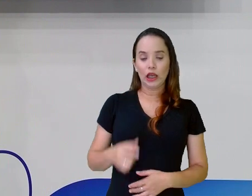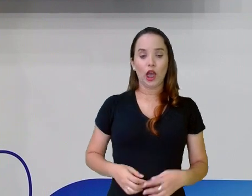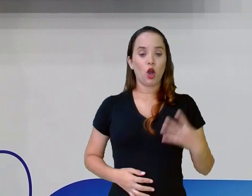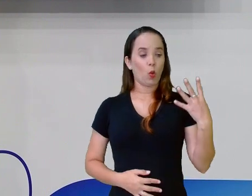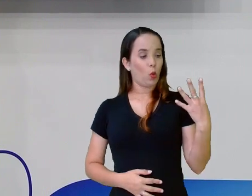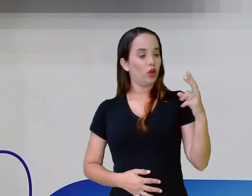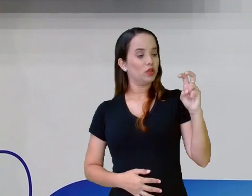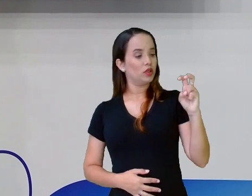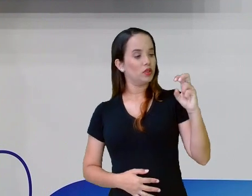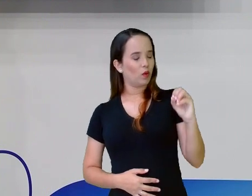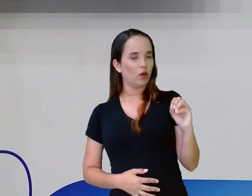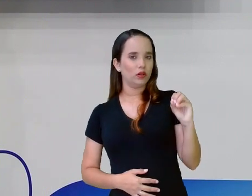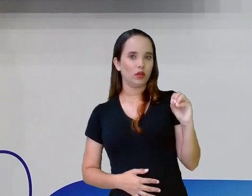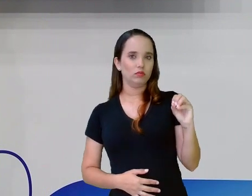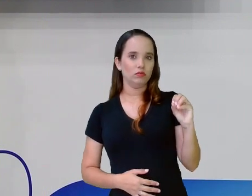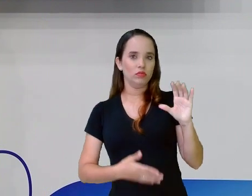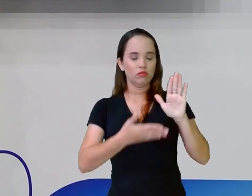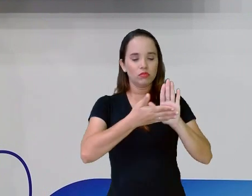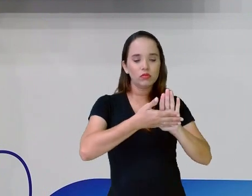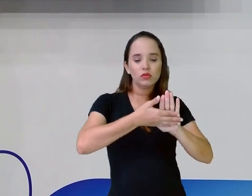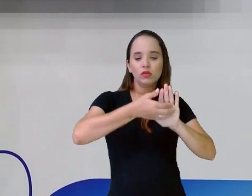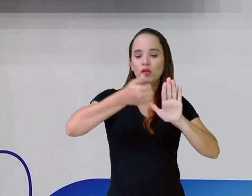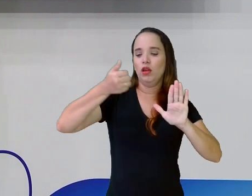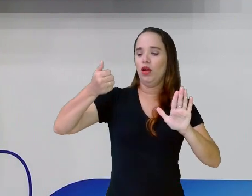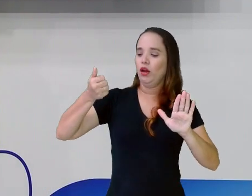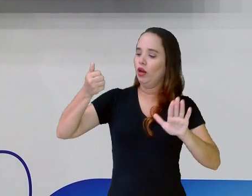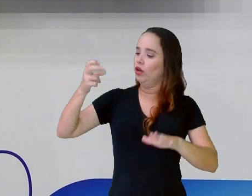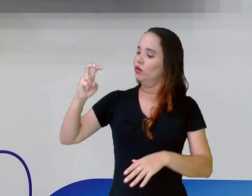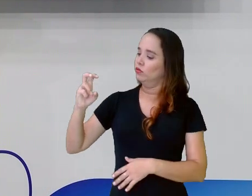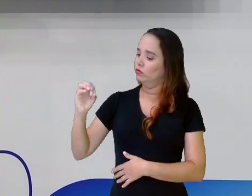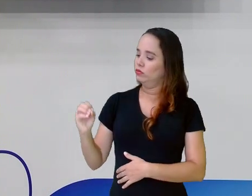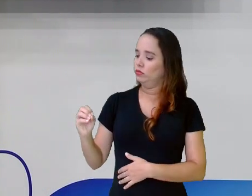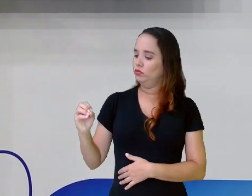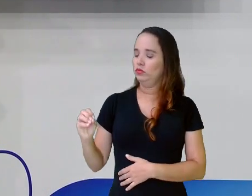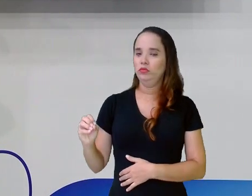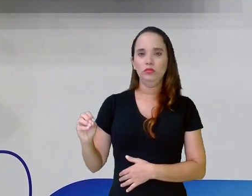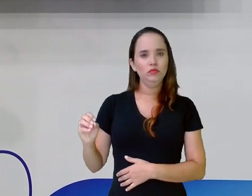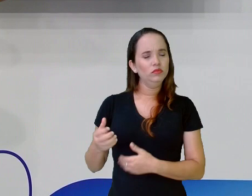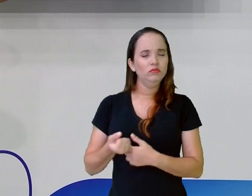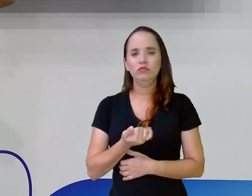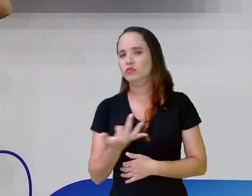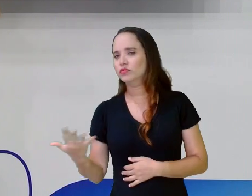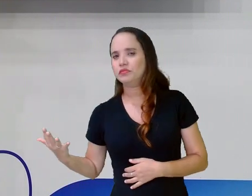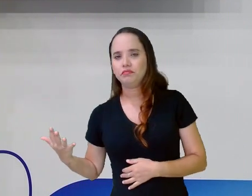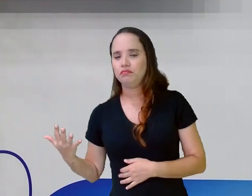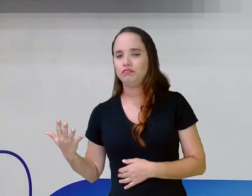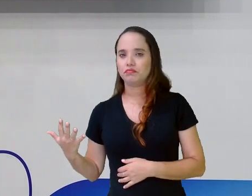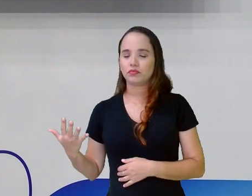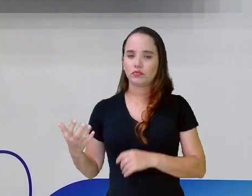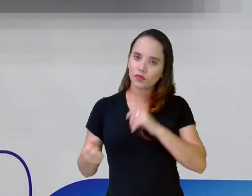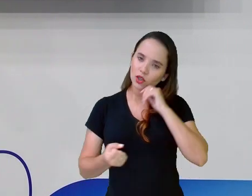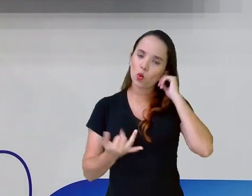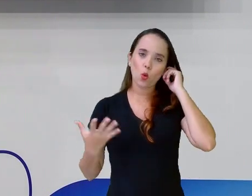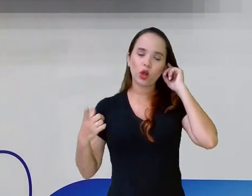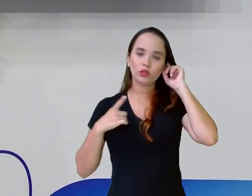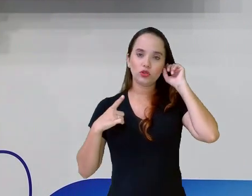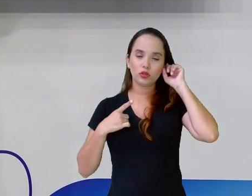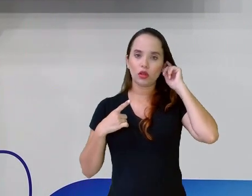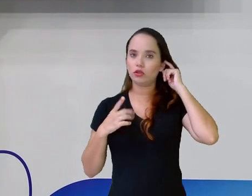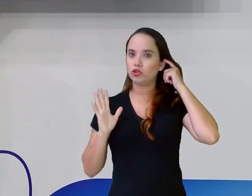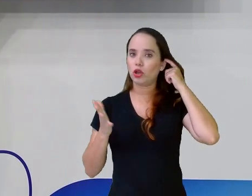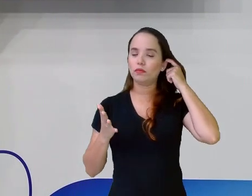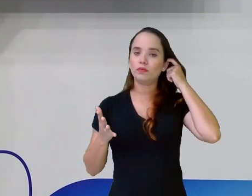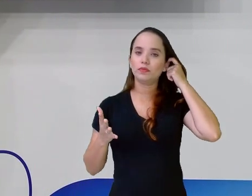450 quando saiu de casa. Voltou com 50. Qual é a diferença desses valores? Quantos picolés ele